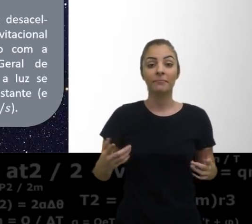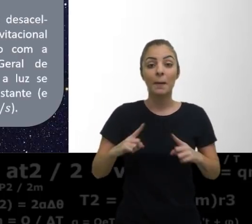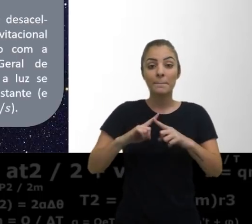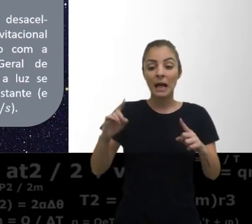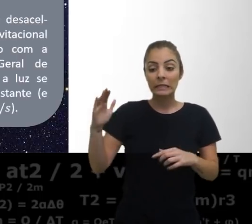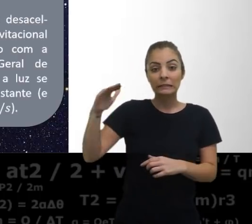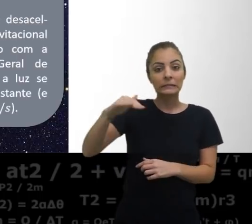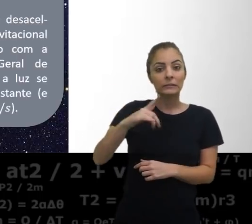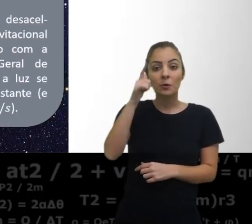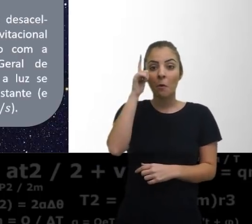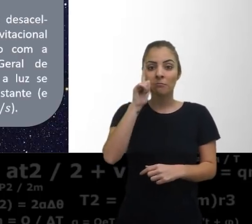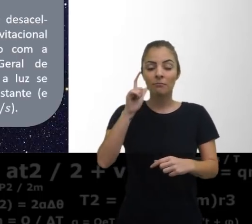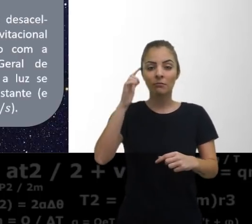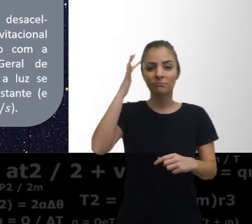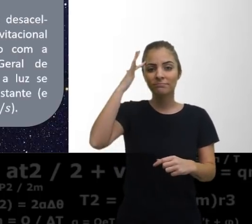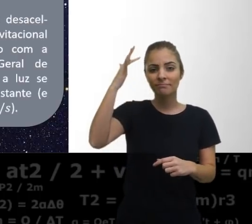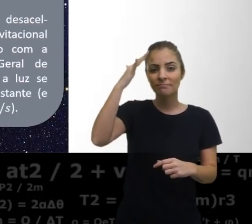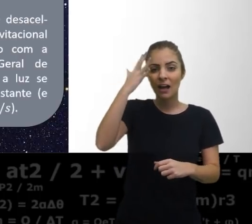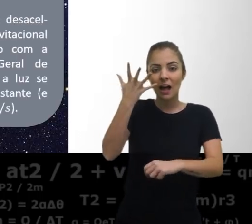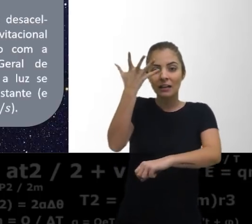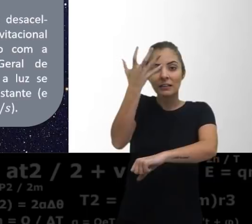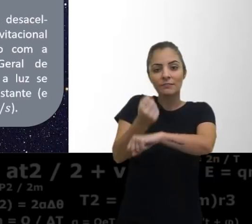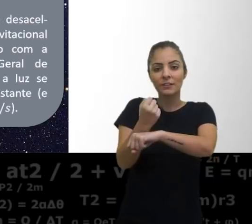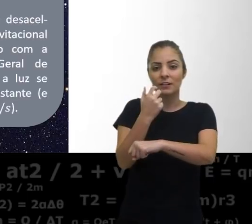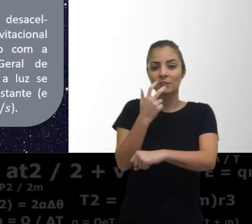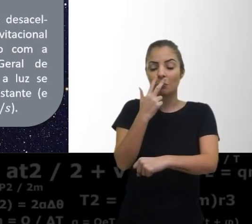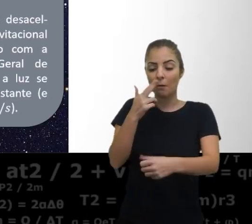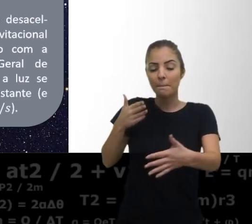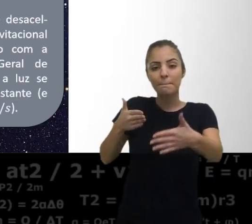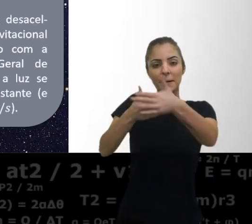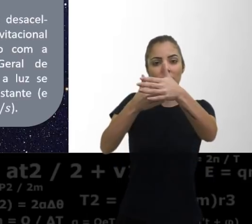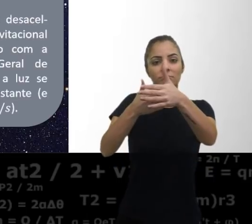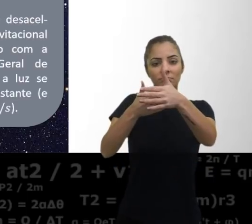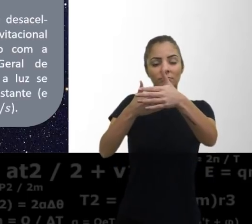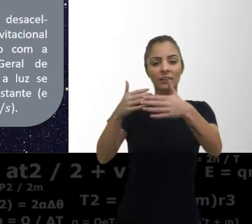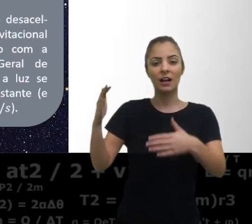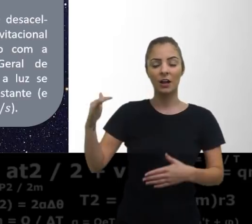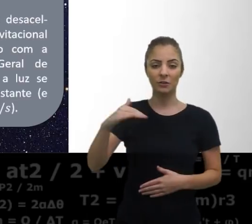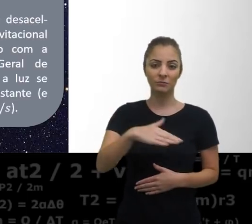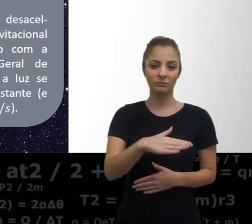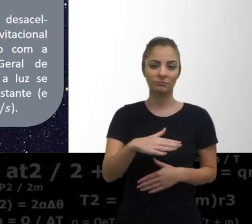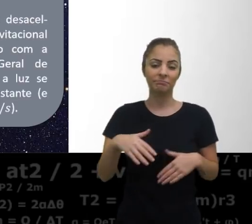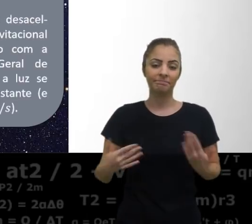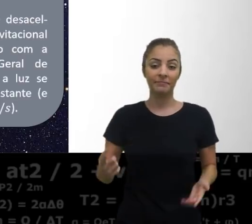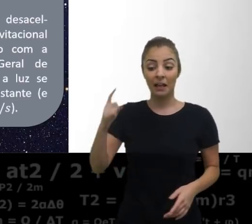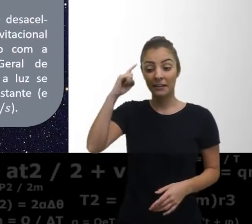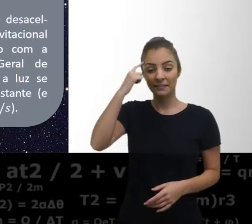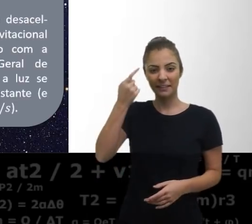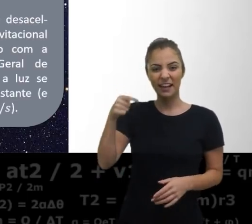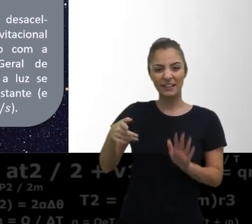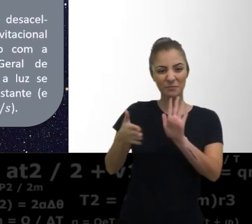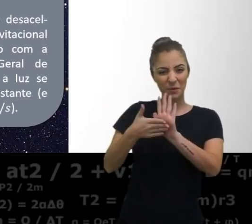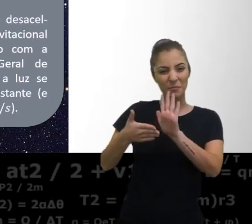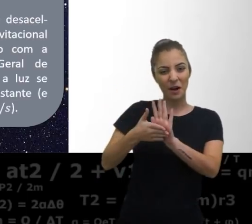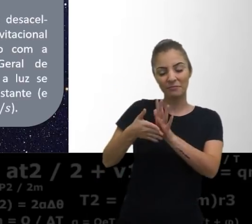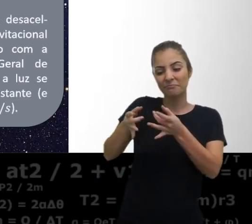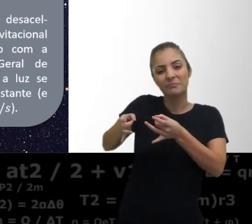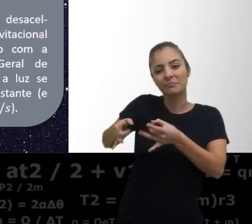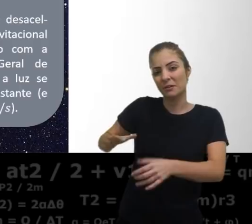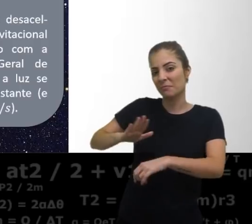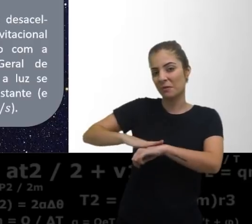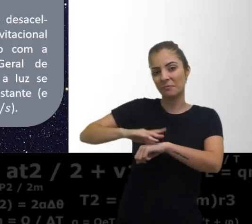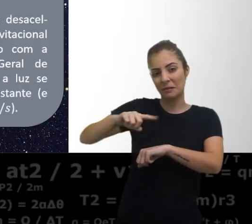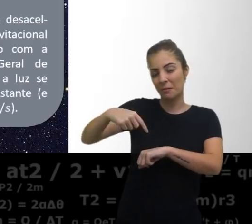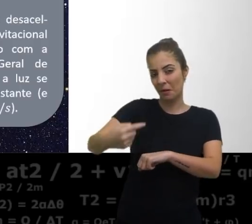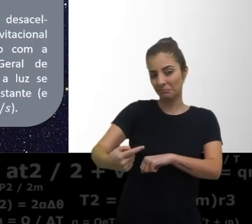onda, não consegue se imaginar a gravidade freando uma onda. Tá? Então, essa ideia de buraco negro foi